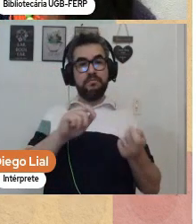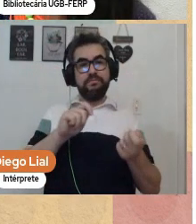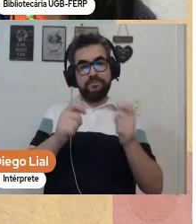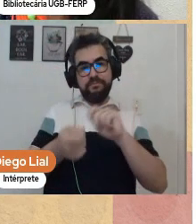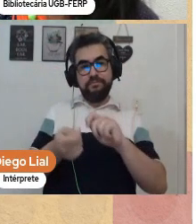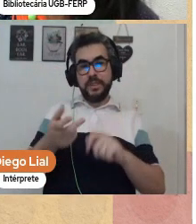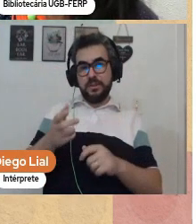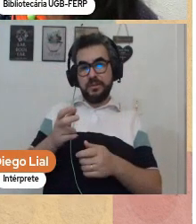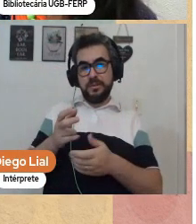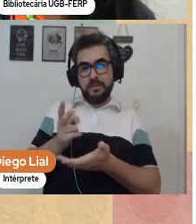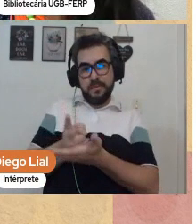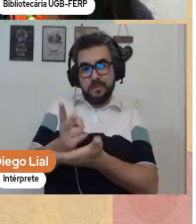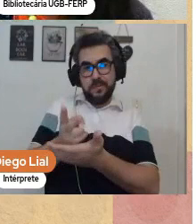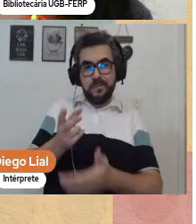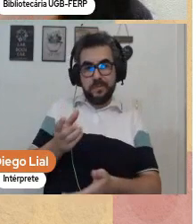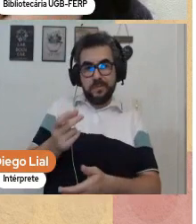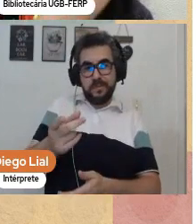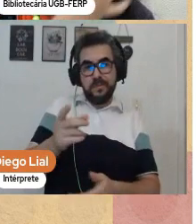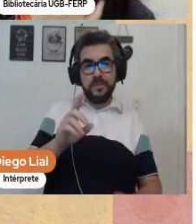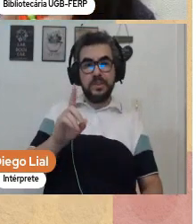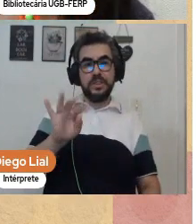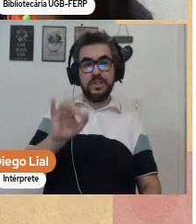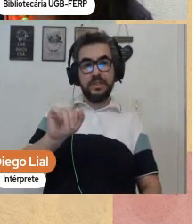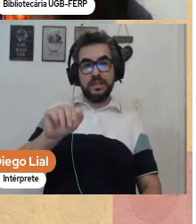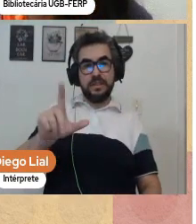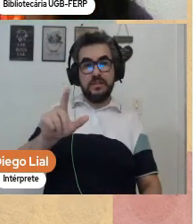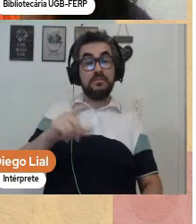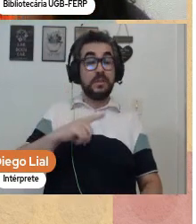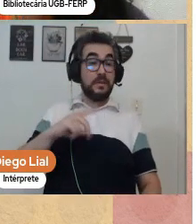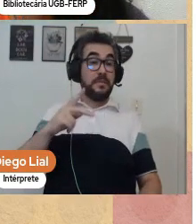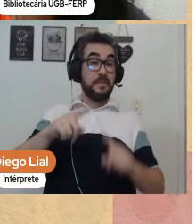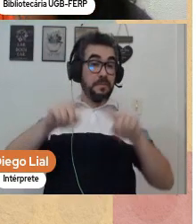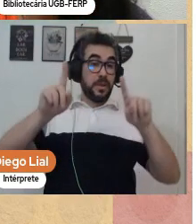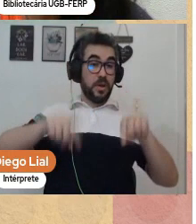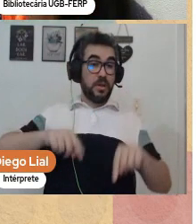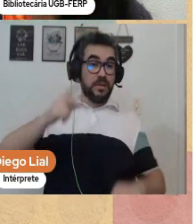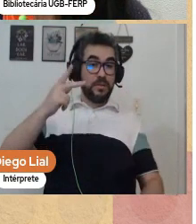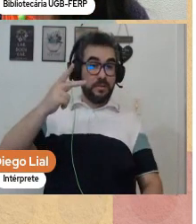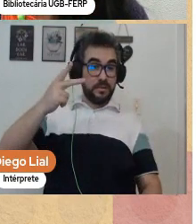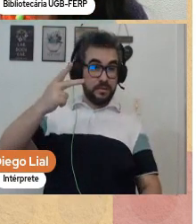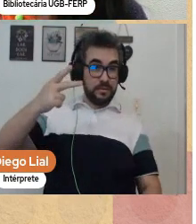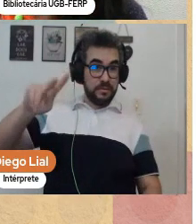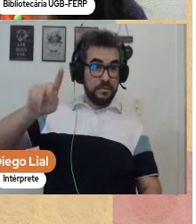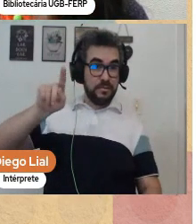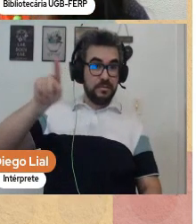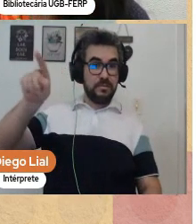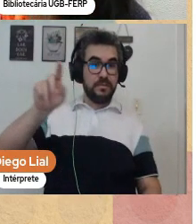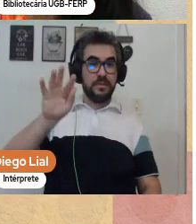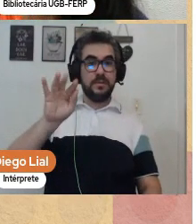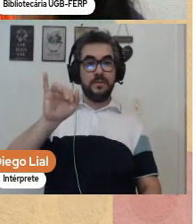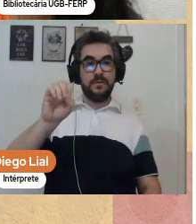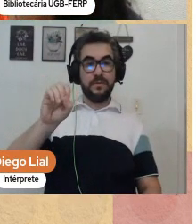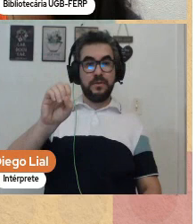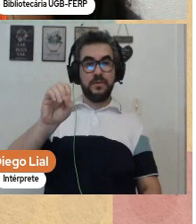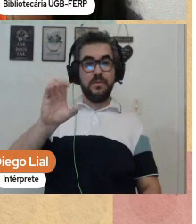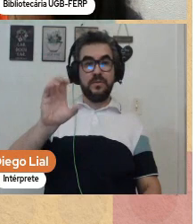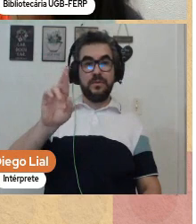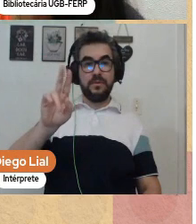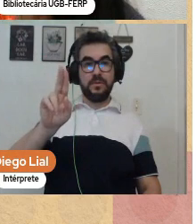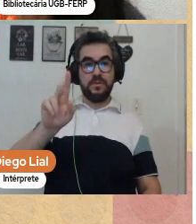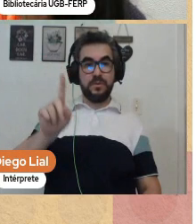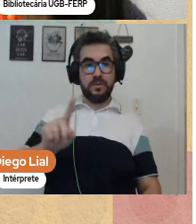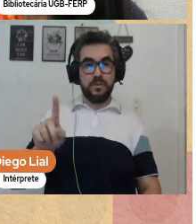que é o Programa de Preservação Digital do Fiocruz, a própria Política de Acervo de acervos, e essa política faz todo